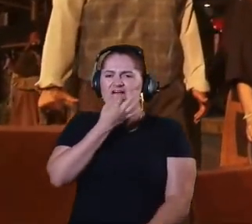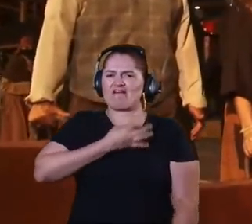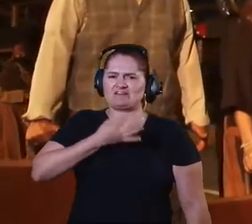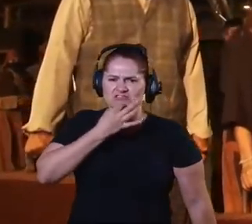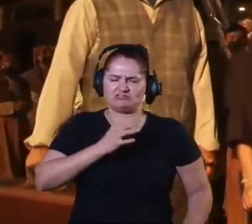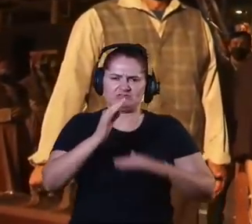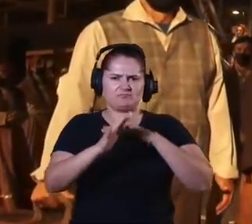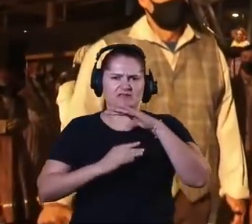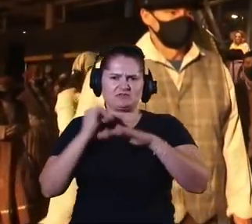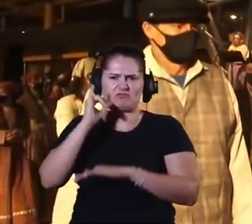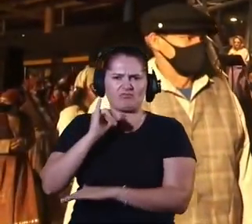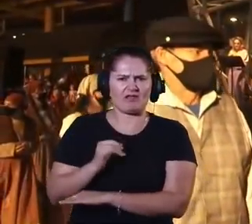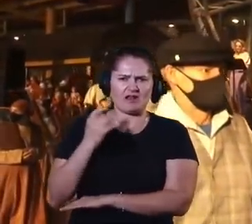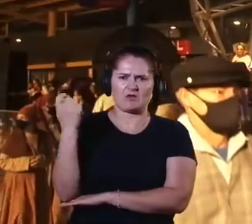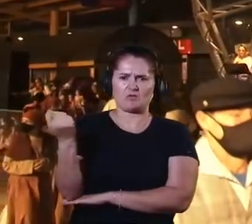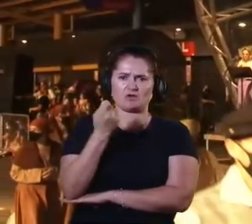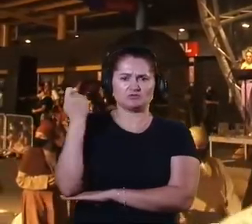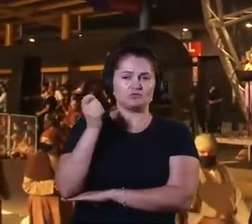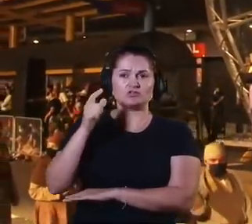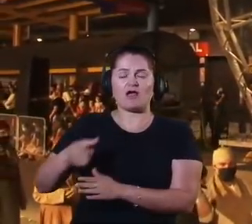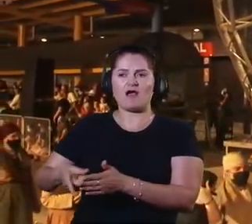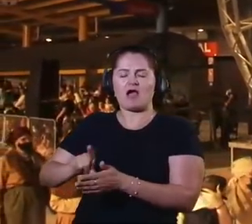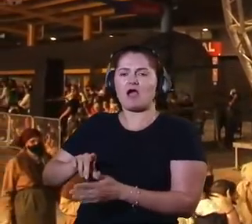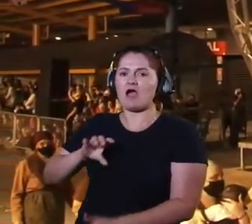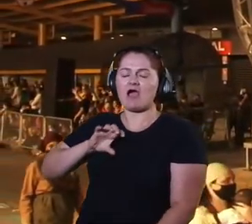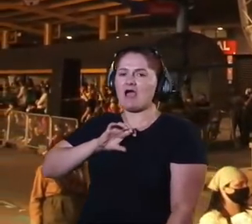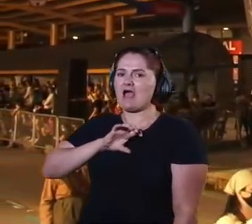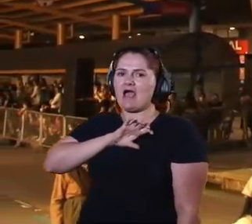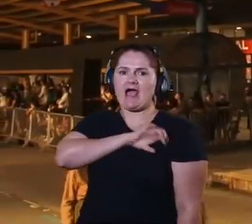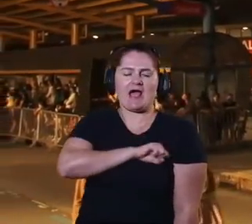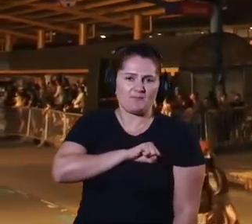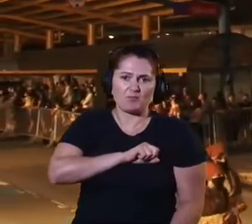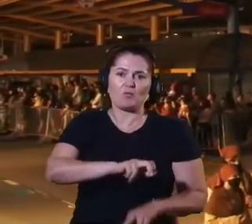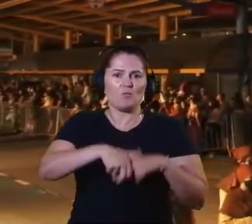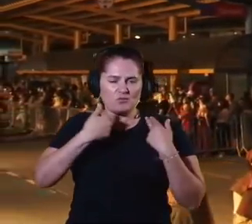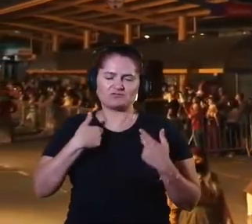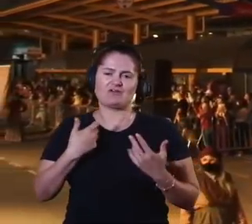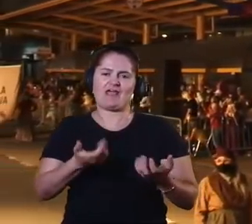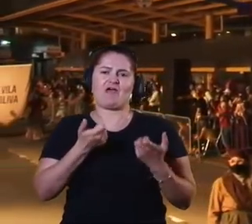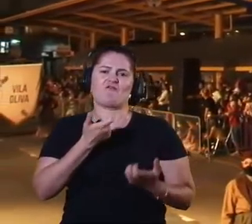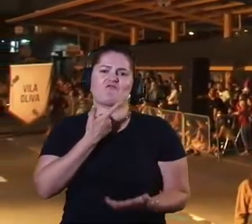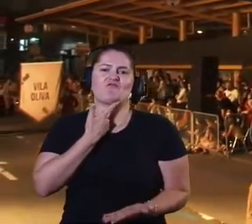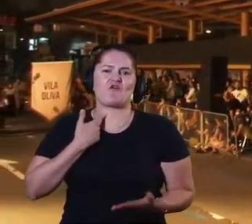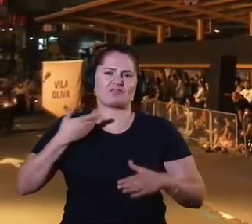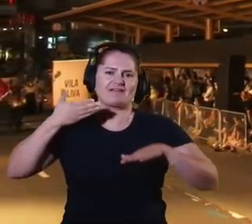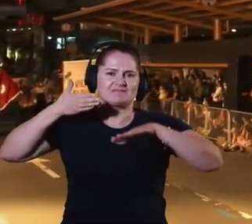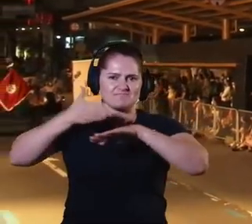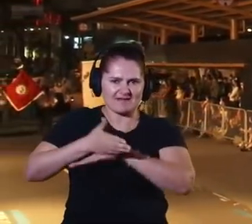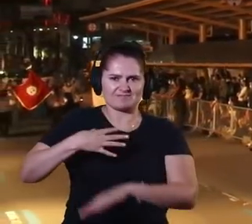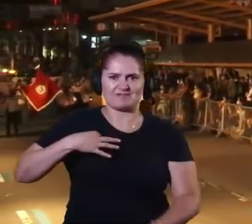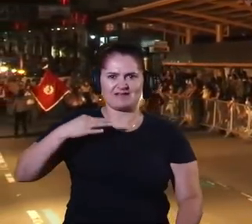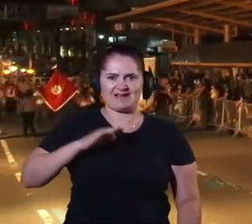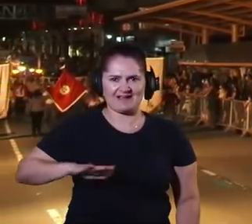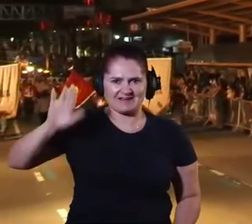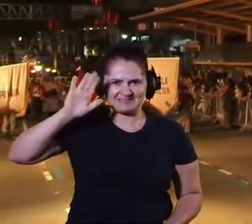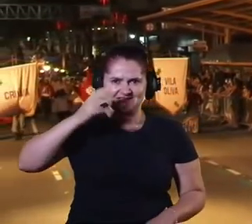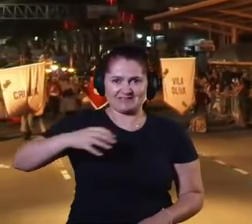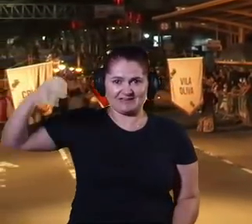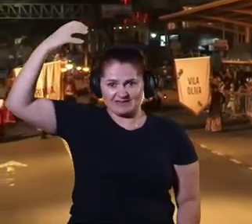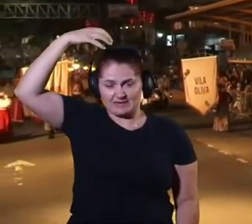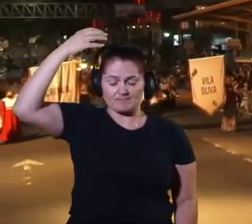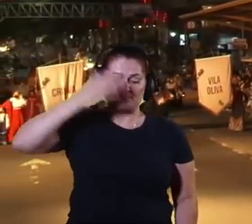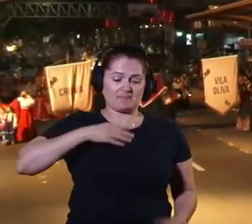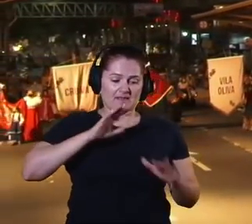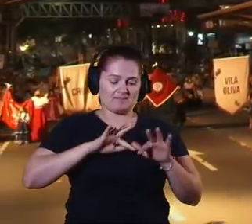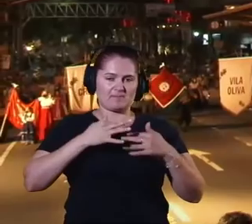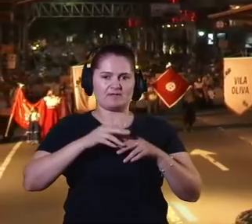muito antes de me envolver com a festa da uva. Inclusive, foi um dos motivos que me levou a me envolver com a festa da uva, né? Eu sou de uma família de